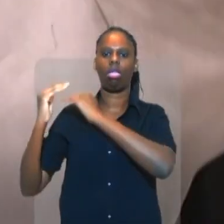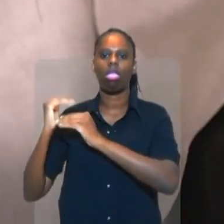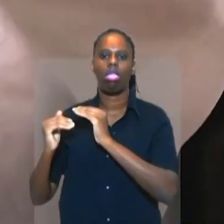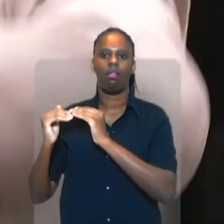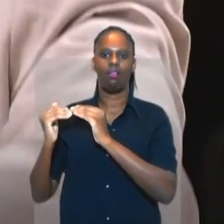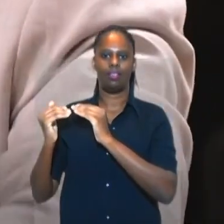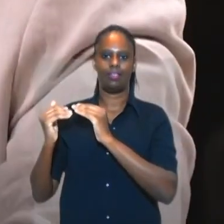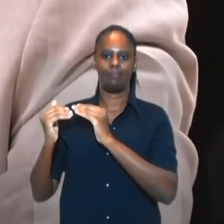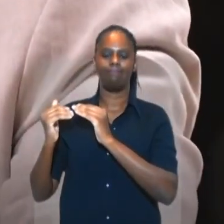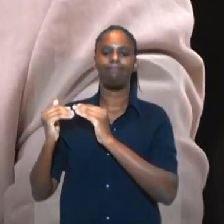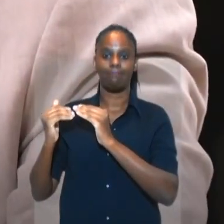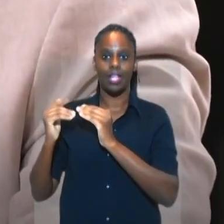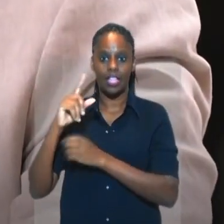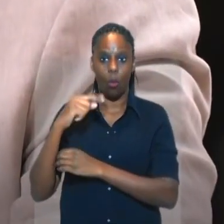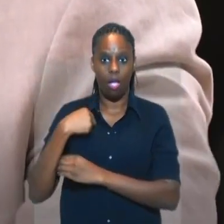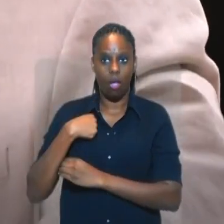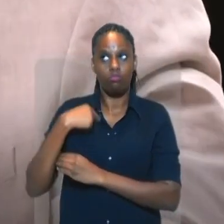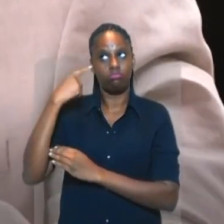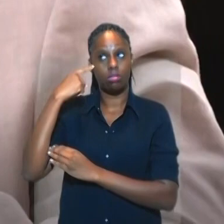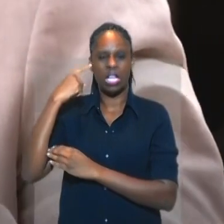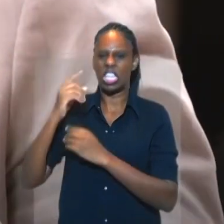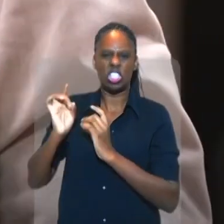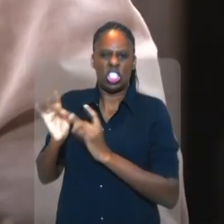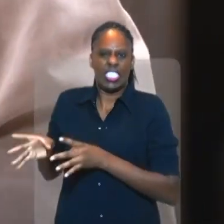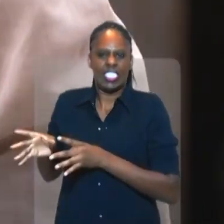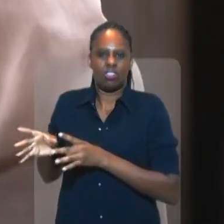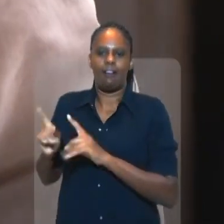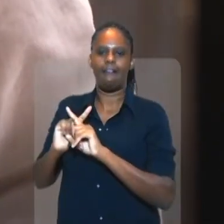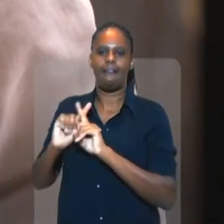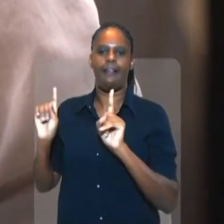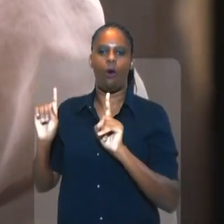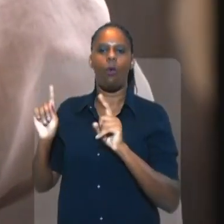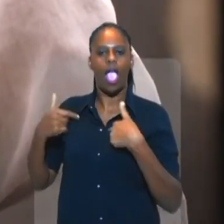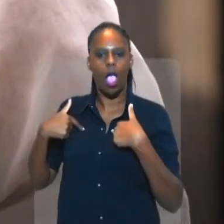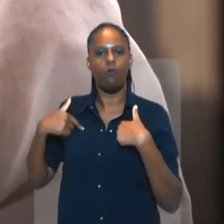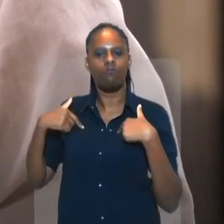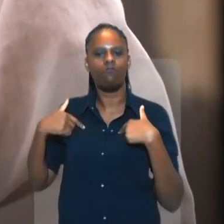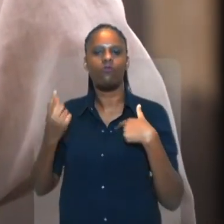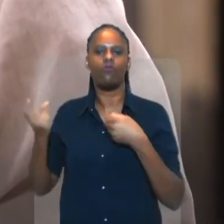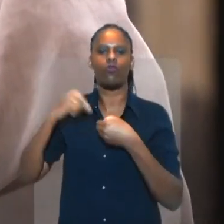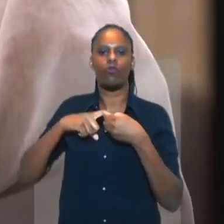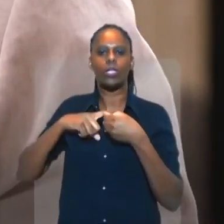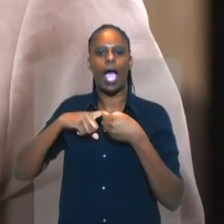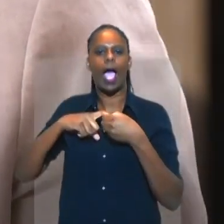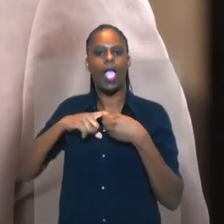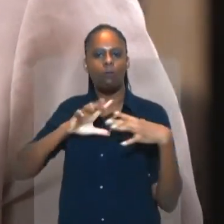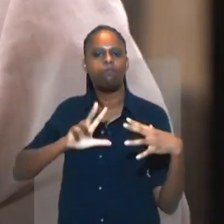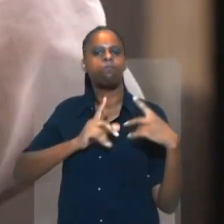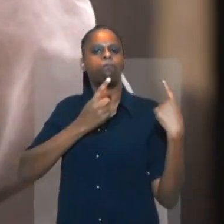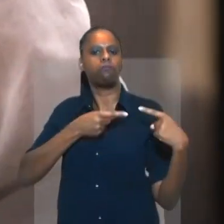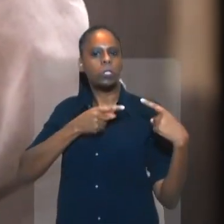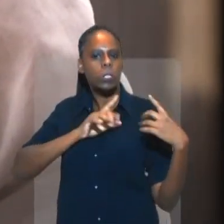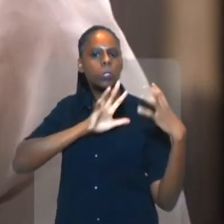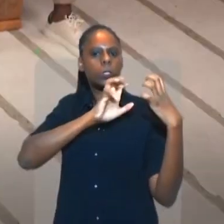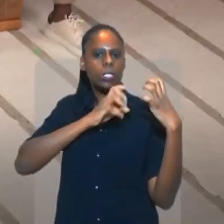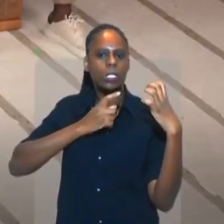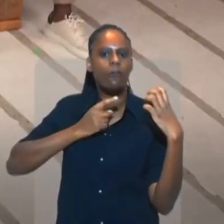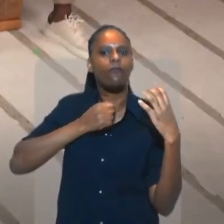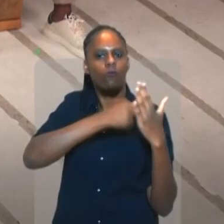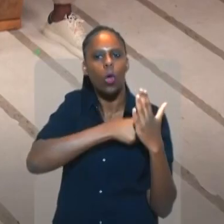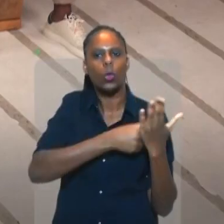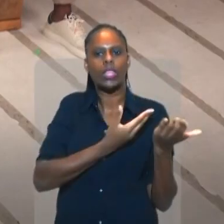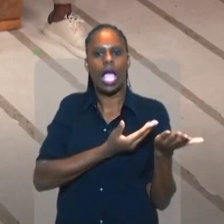esse país andou para trás então ao invés de eu desistir eu falei não eu vou voltar cara eu vou